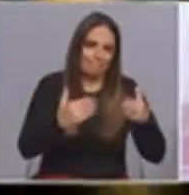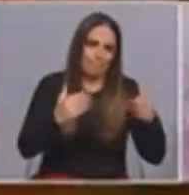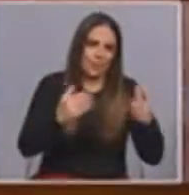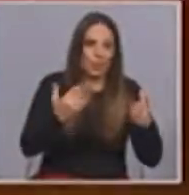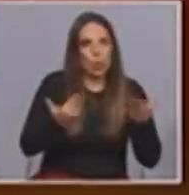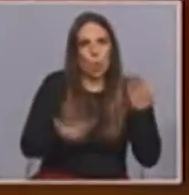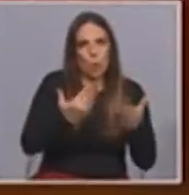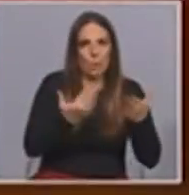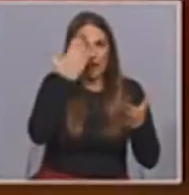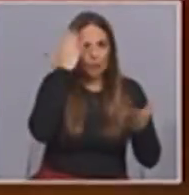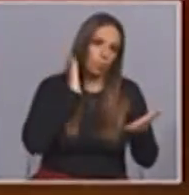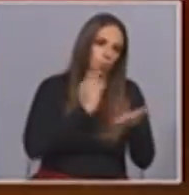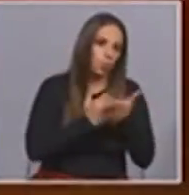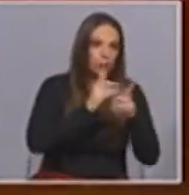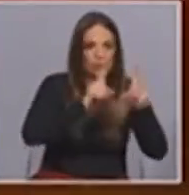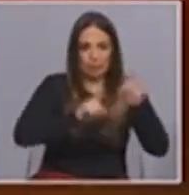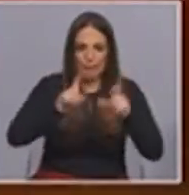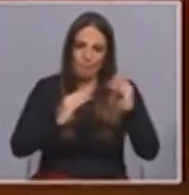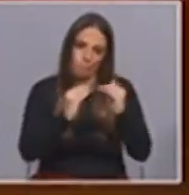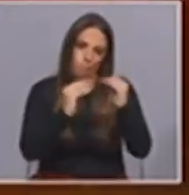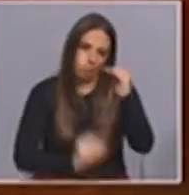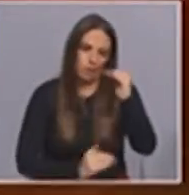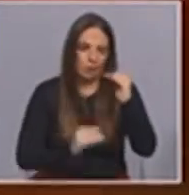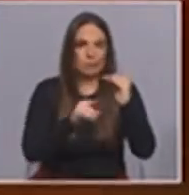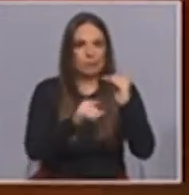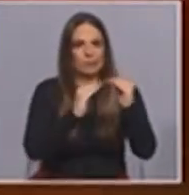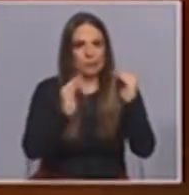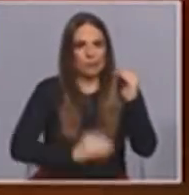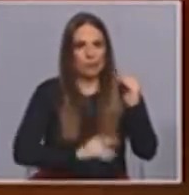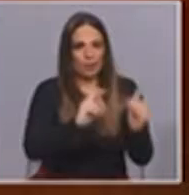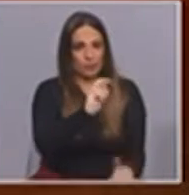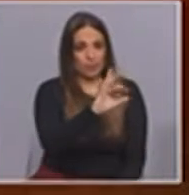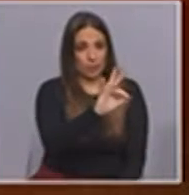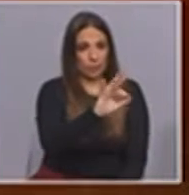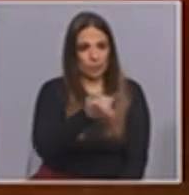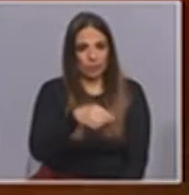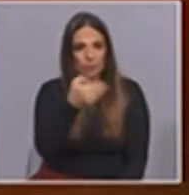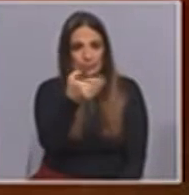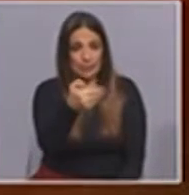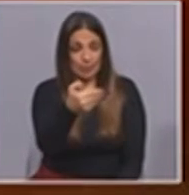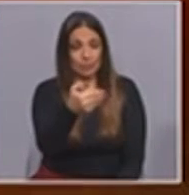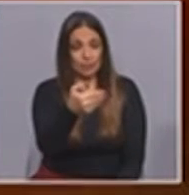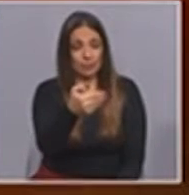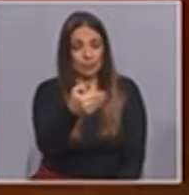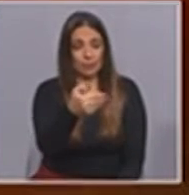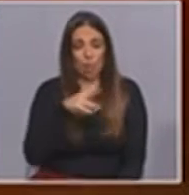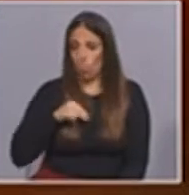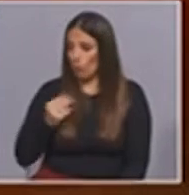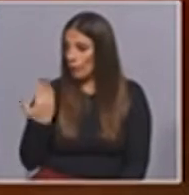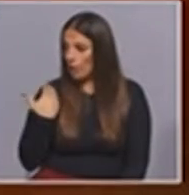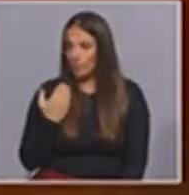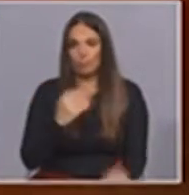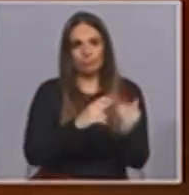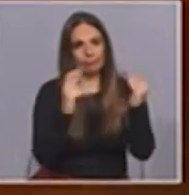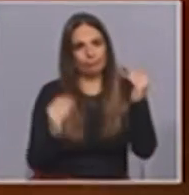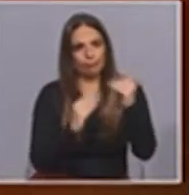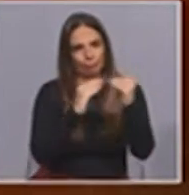Os socialistas sofreriam um tombo ao passar dos 34,7% de novembro para